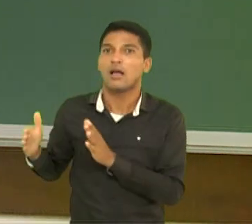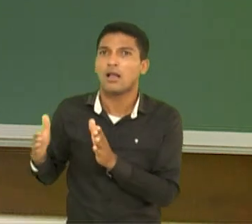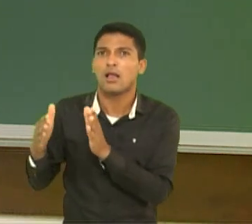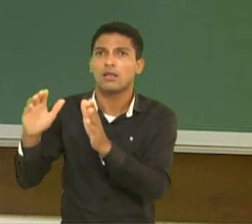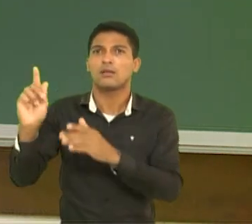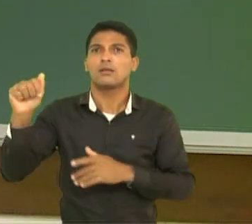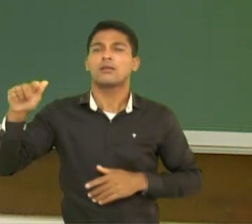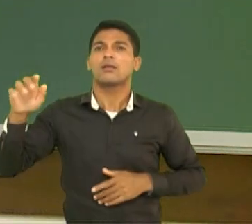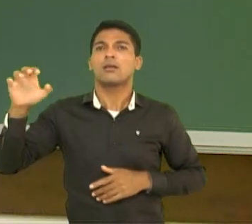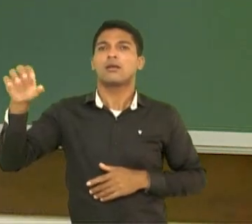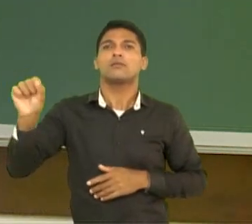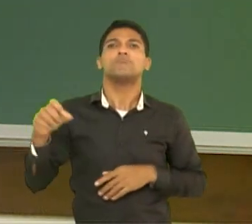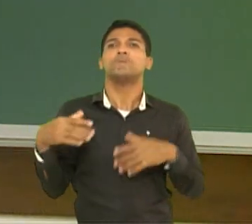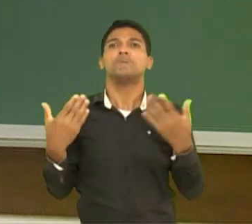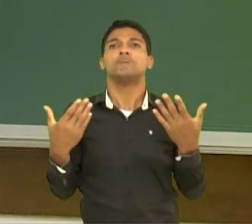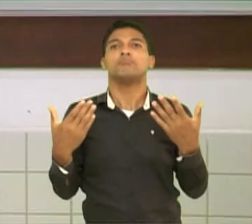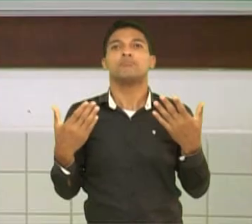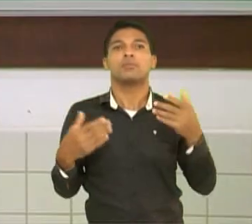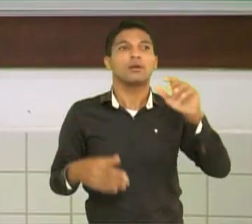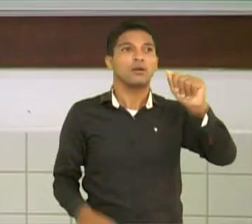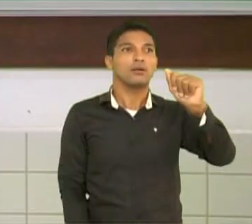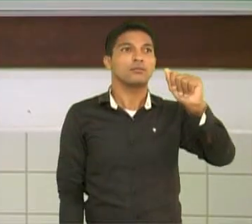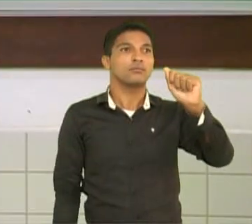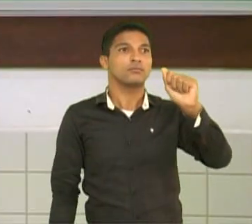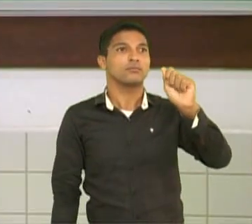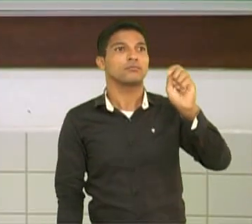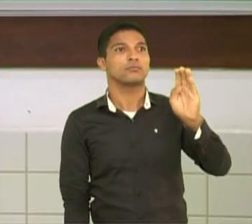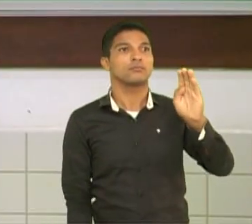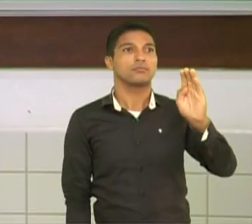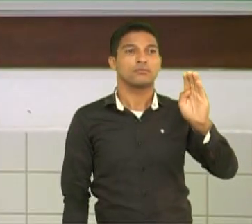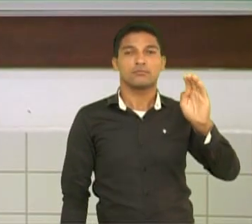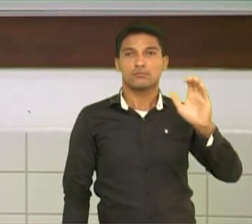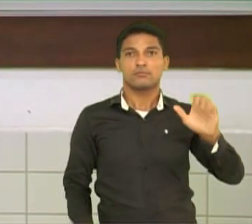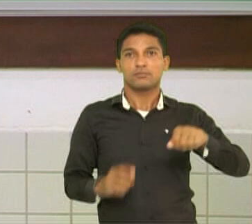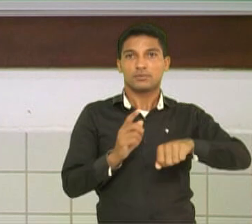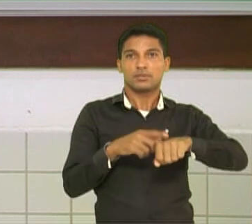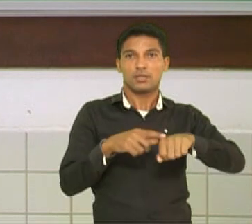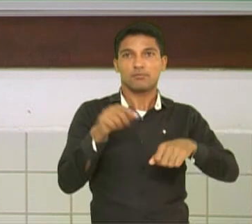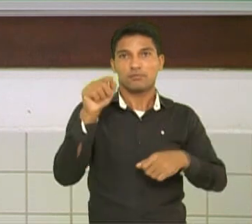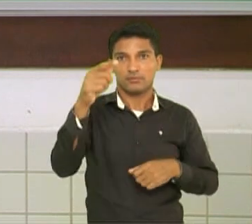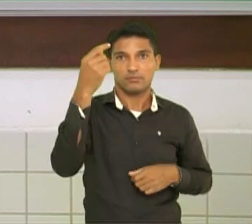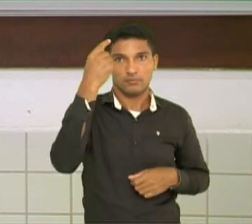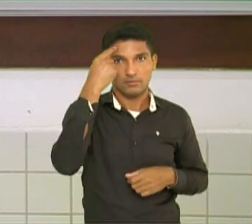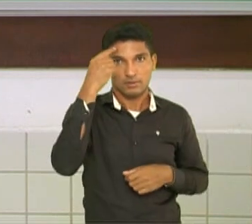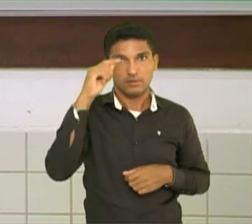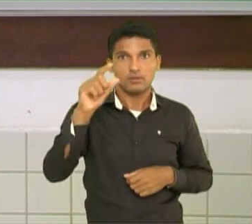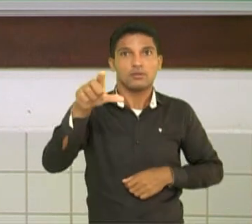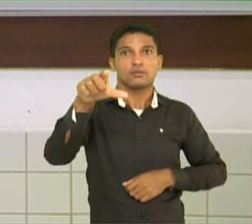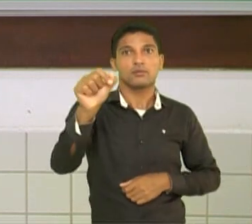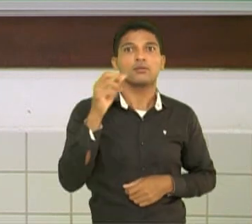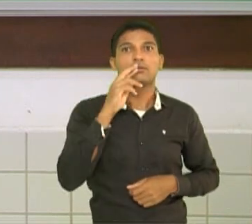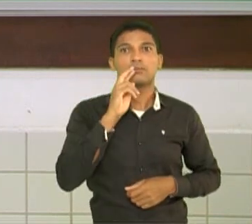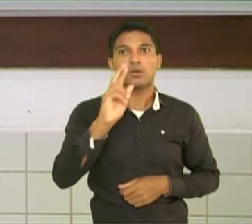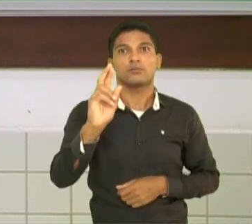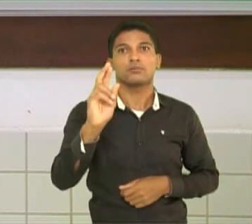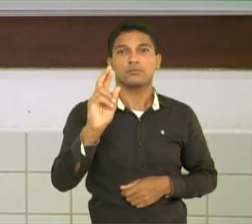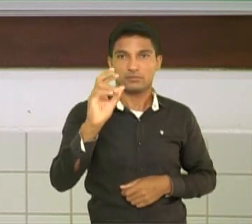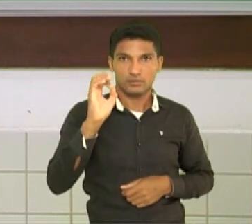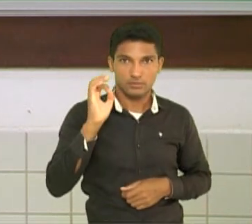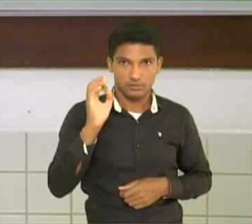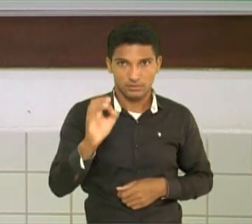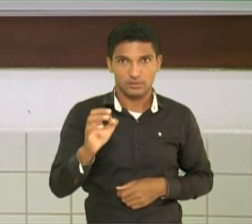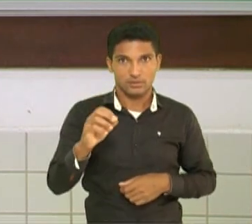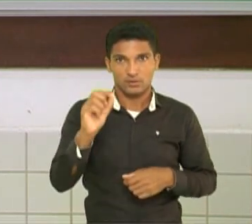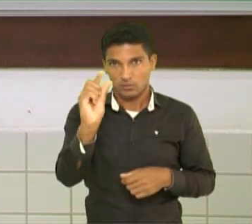Letra C, o Cumbamela. Vamos dar um tempo aí para vocês pensarem, escolherem a alternativa correta e